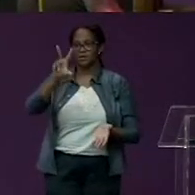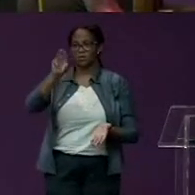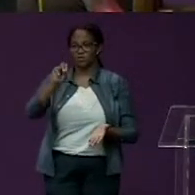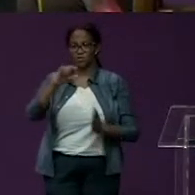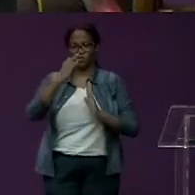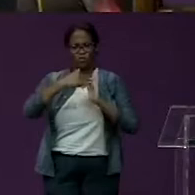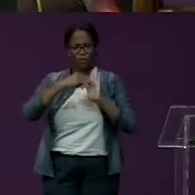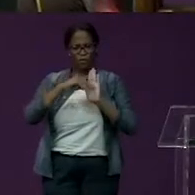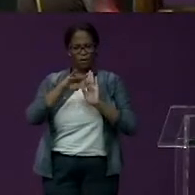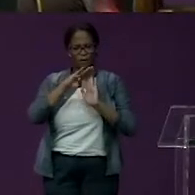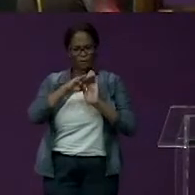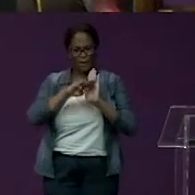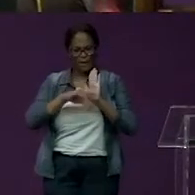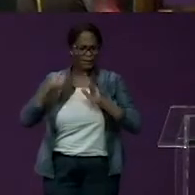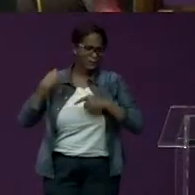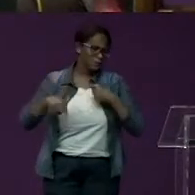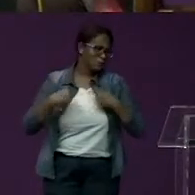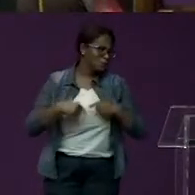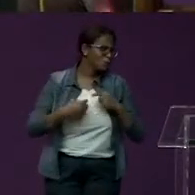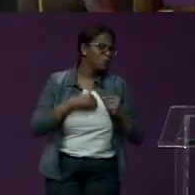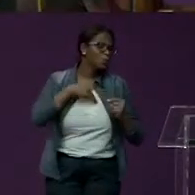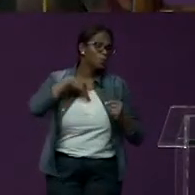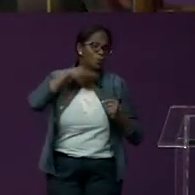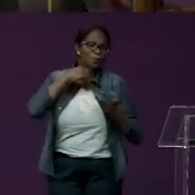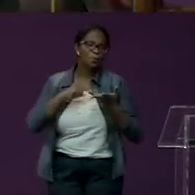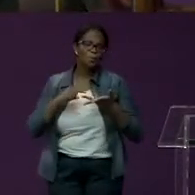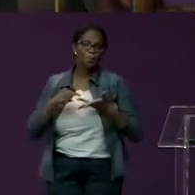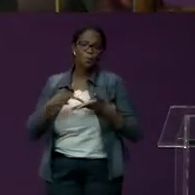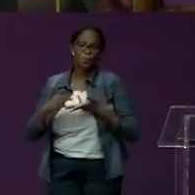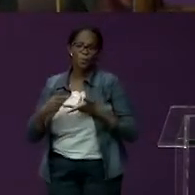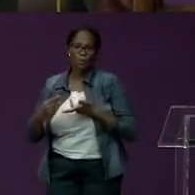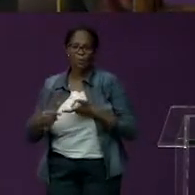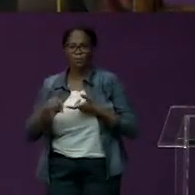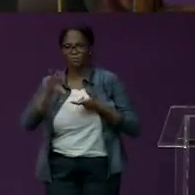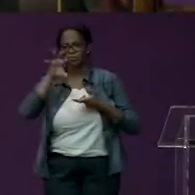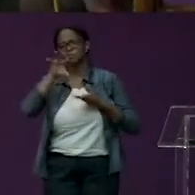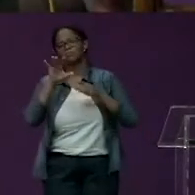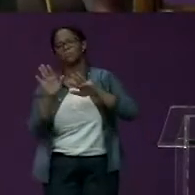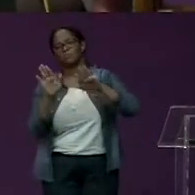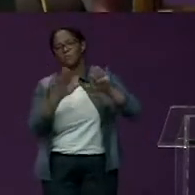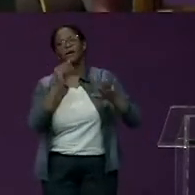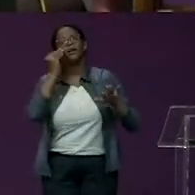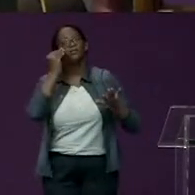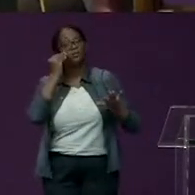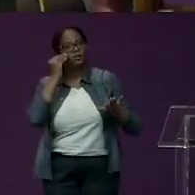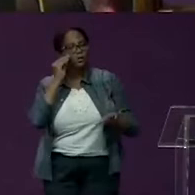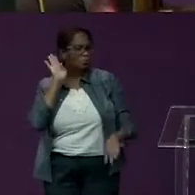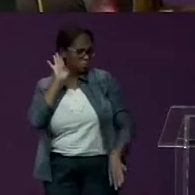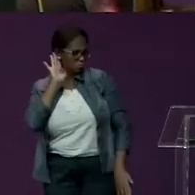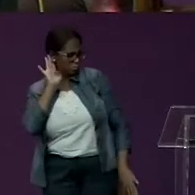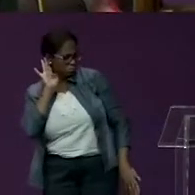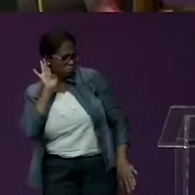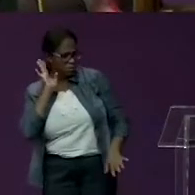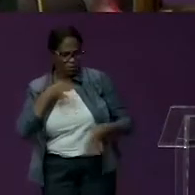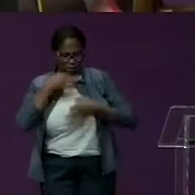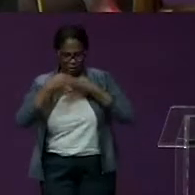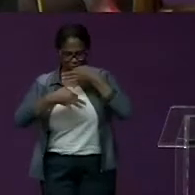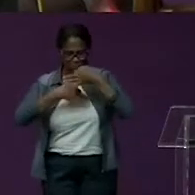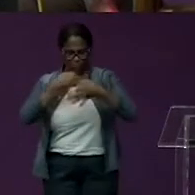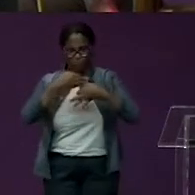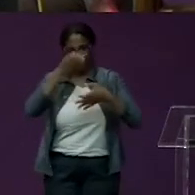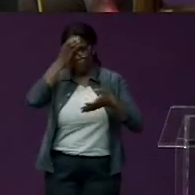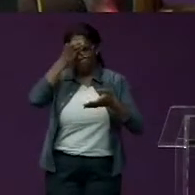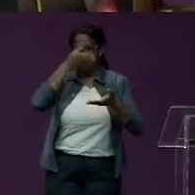foi discutido exaustivamente em várias instâncias, procuramos fazer um processo de escuta maior, né, em relação às